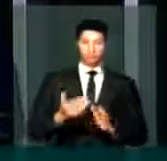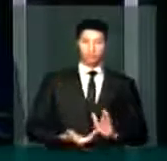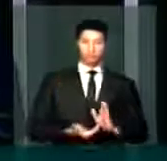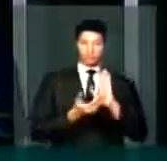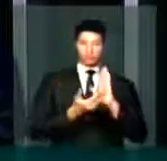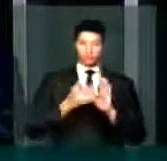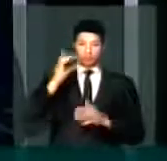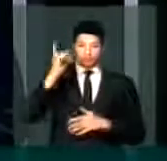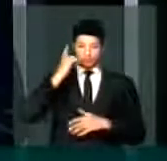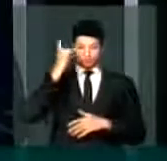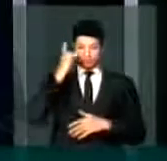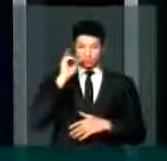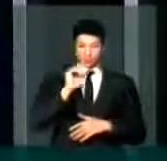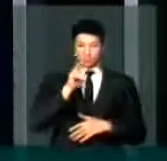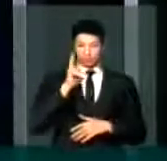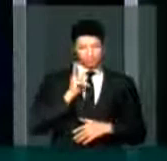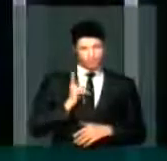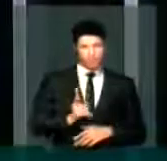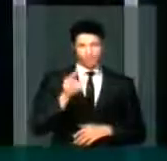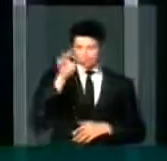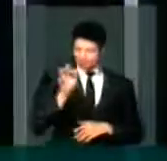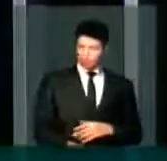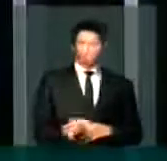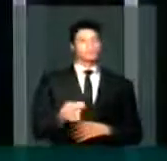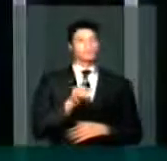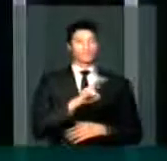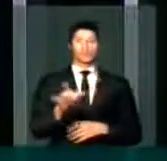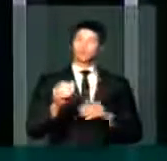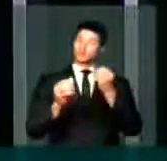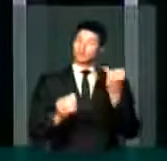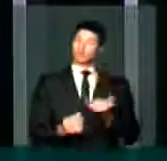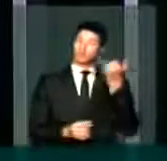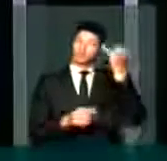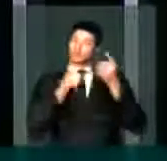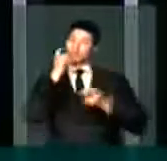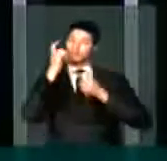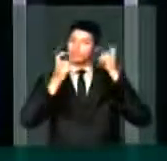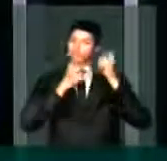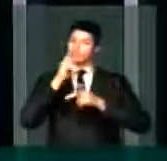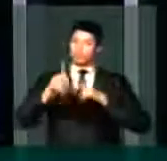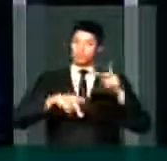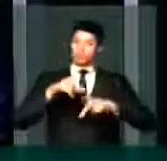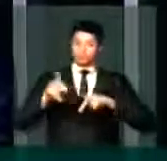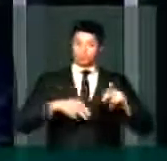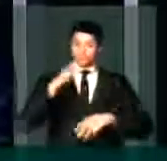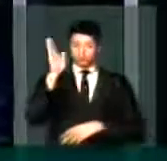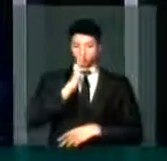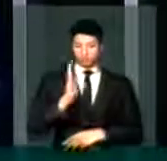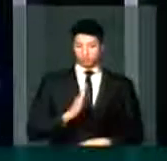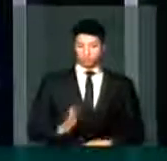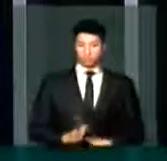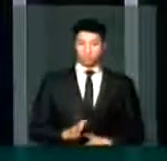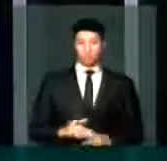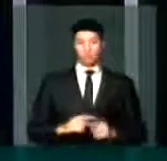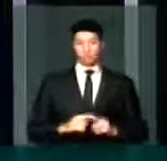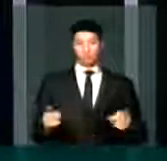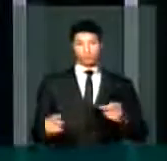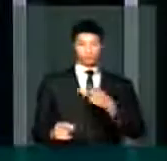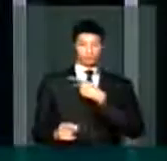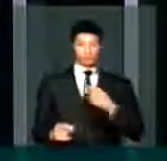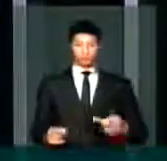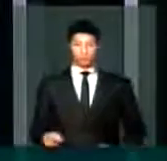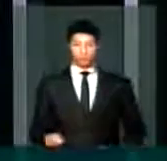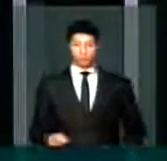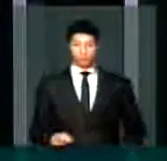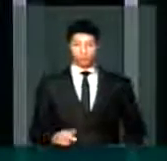Câmara dos Deputados, e que com certeza são de extrema preocupação de todo o povo brasileiro. Mas, senhor